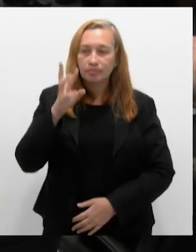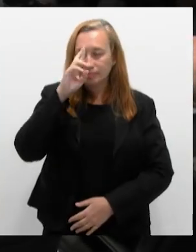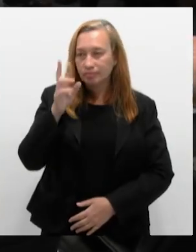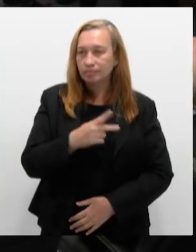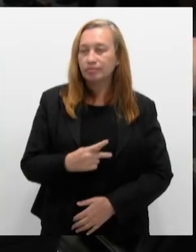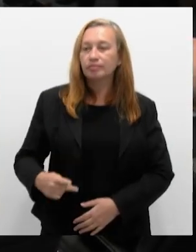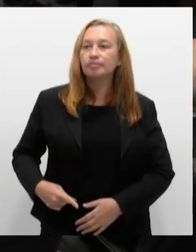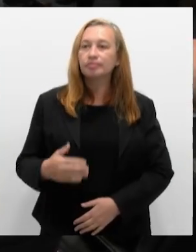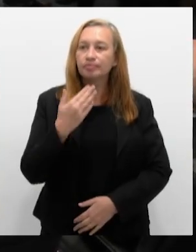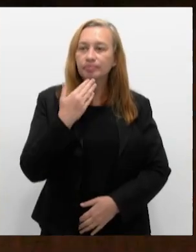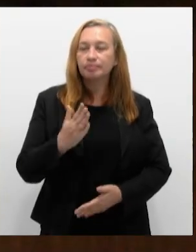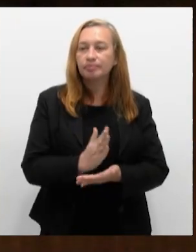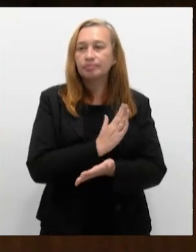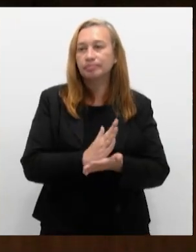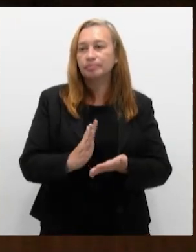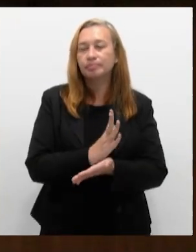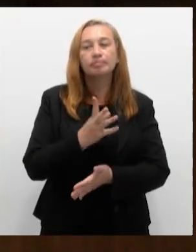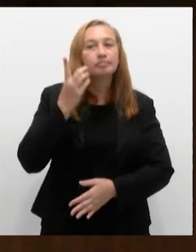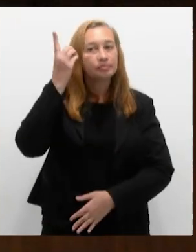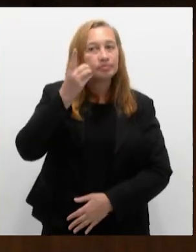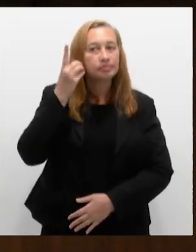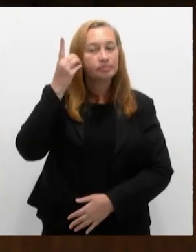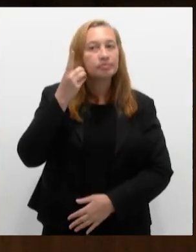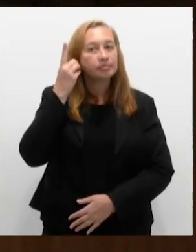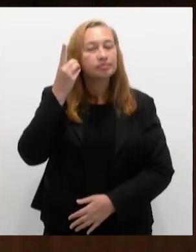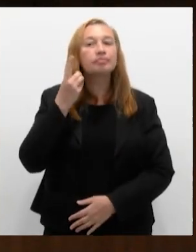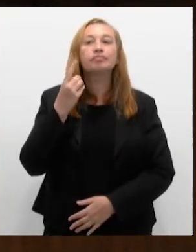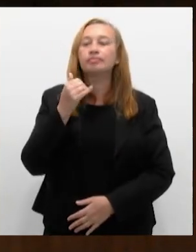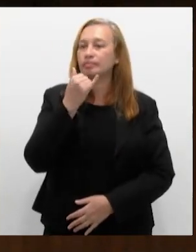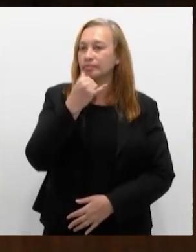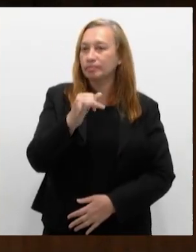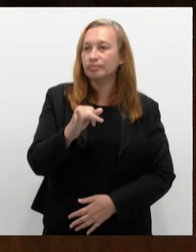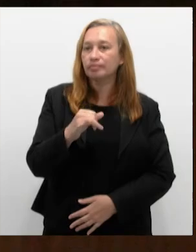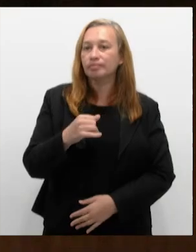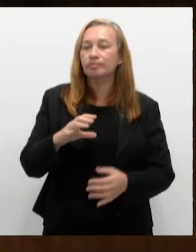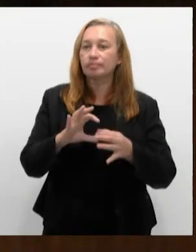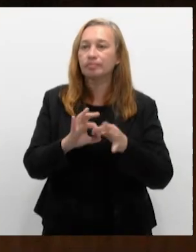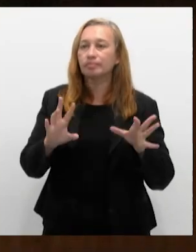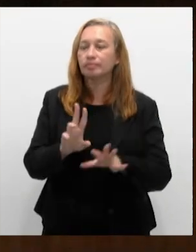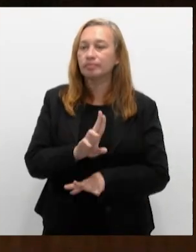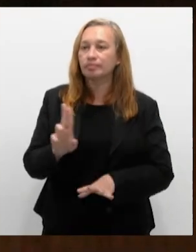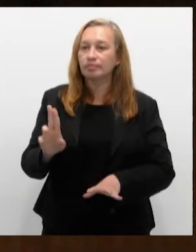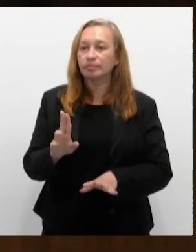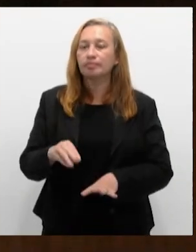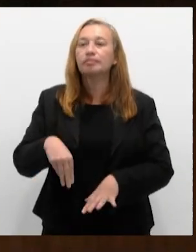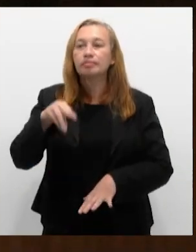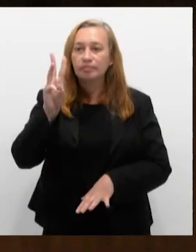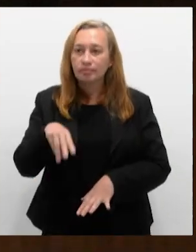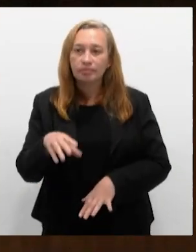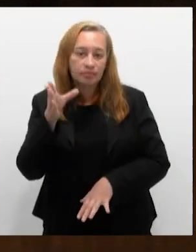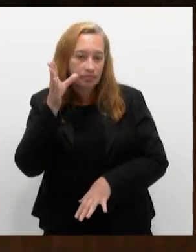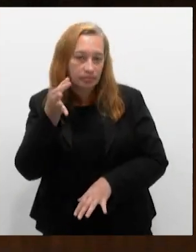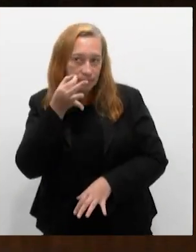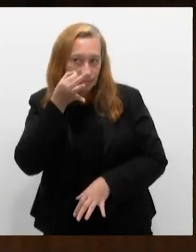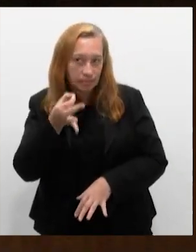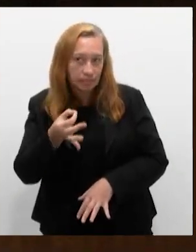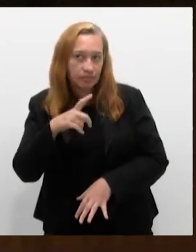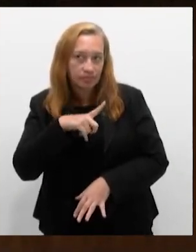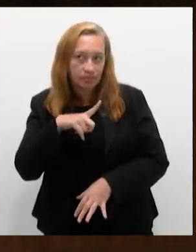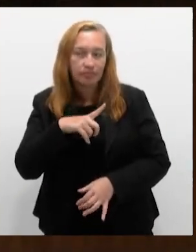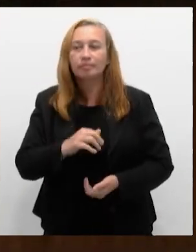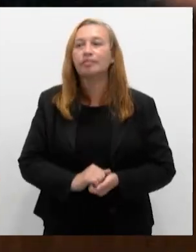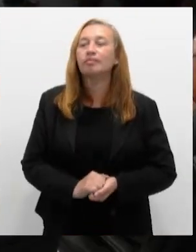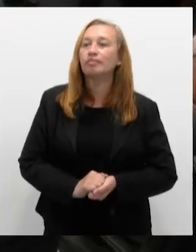a pedido de alguns deputados tricolores, eu estou abrindo aqui coautoria para quem estiver interessado.